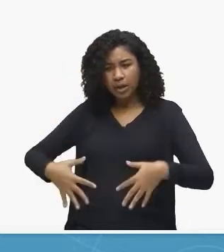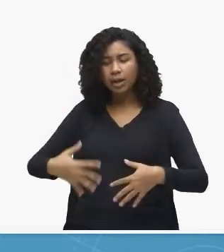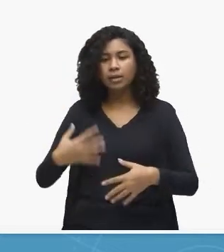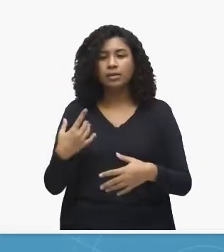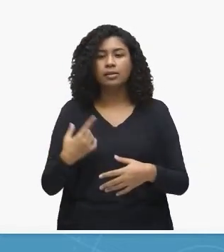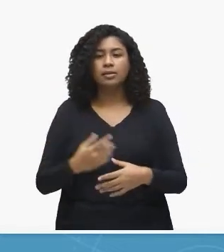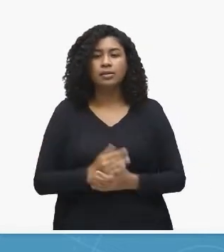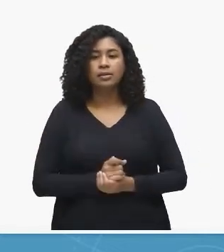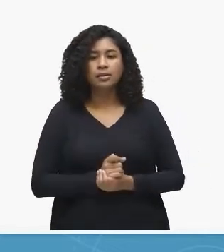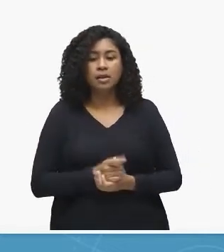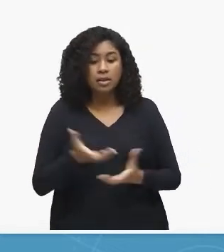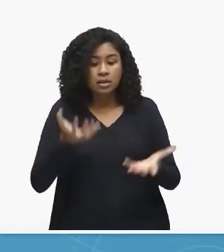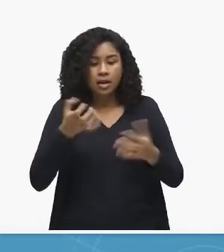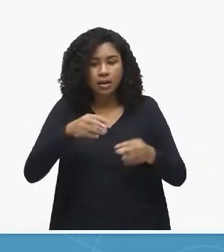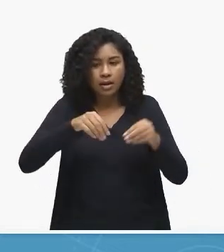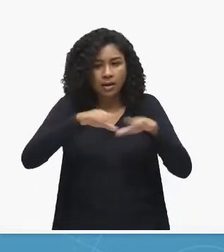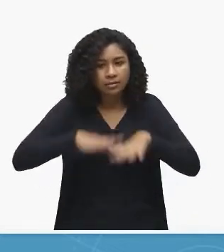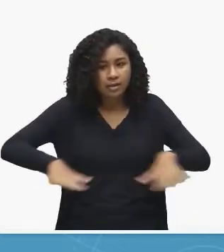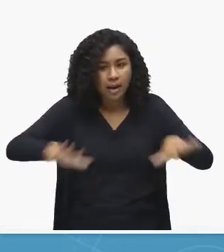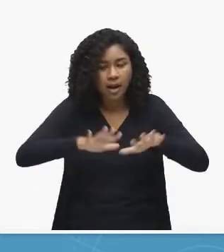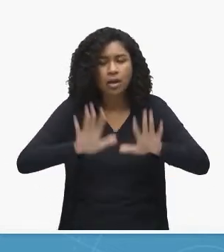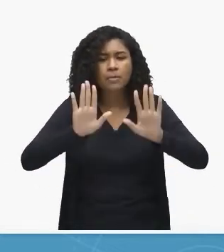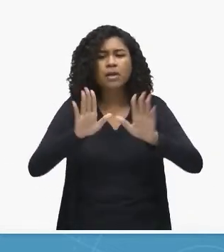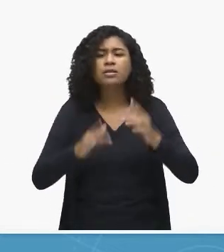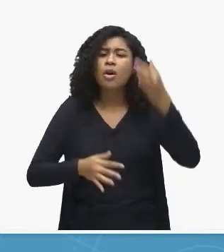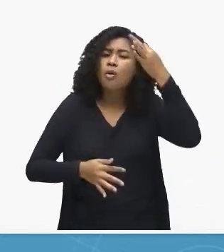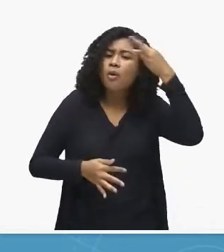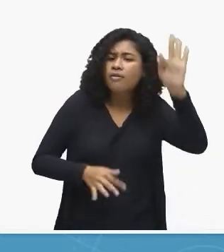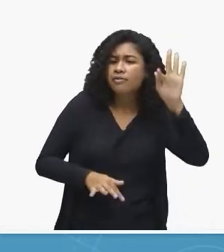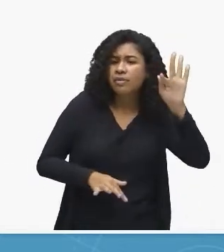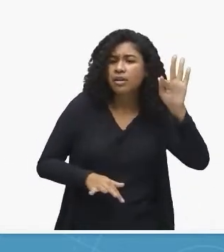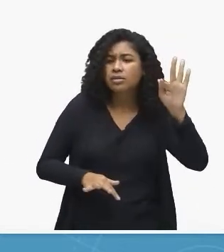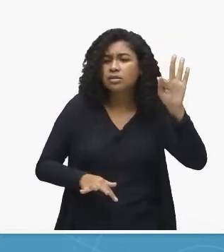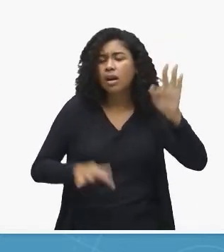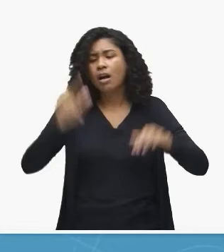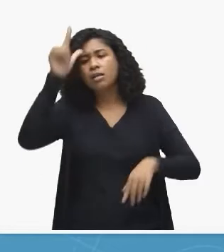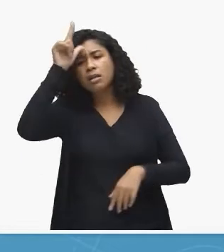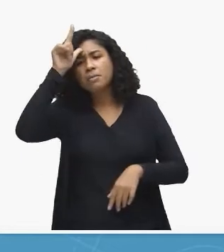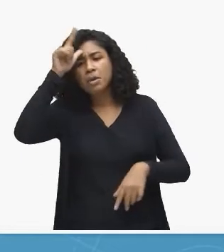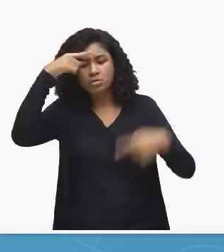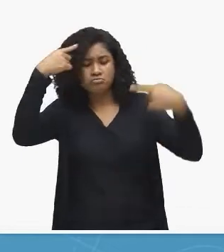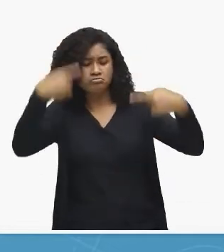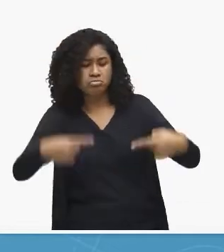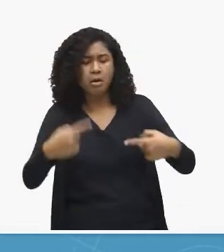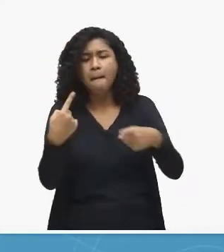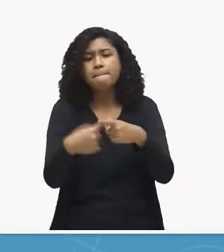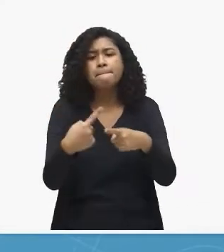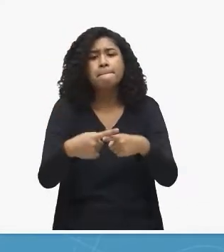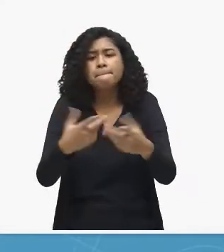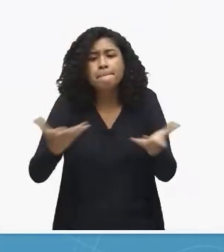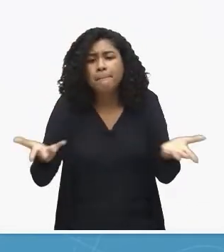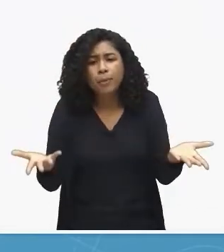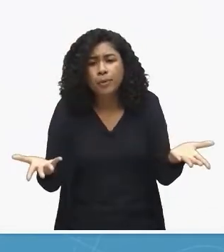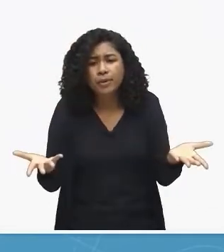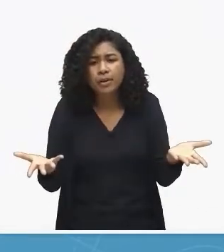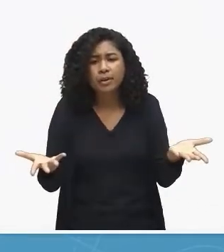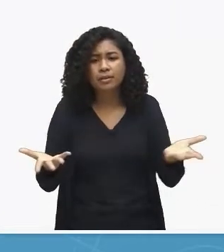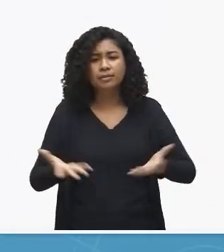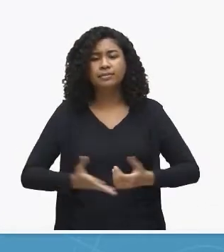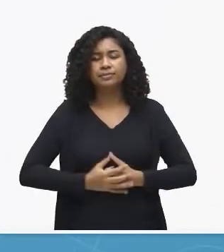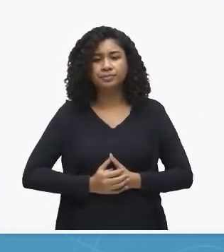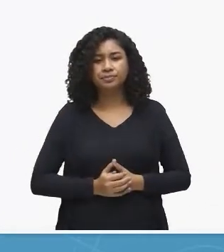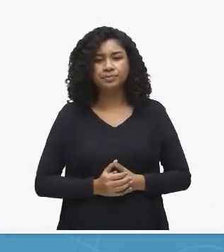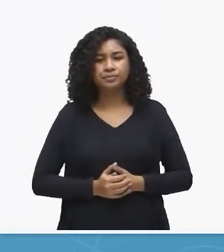controle da região dos Balcãs. Aqui nós observamos que a Alemanha está aí com esse revanchismo com a França,